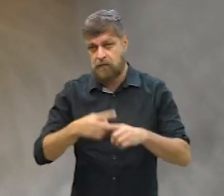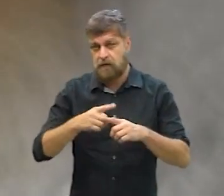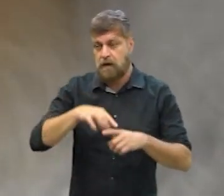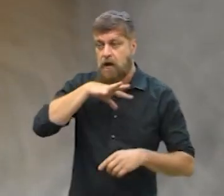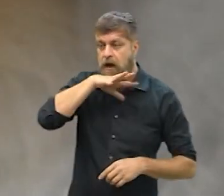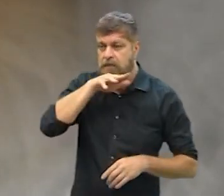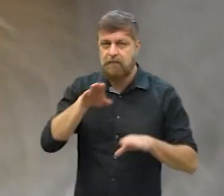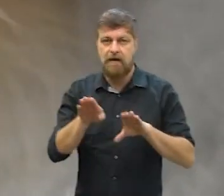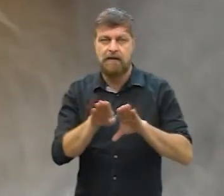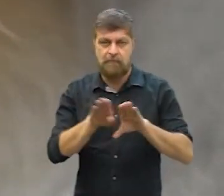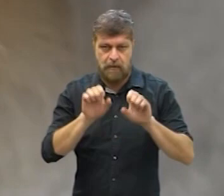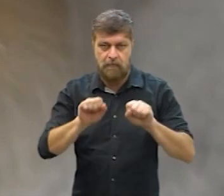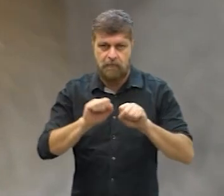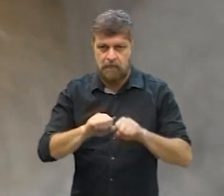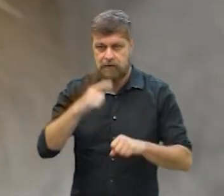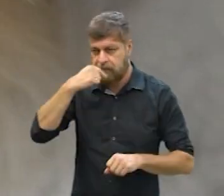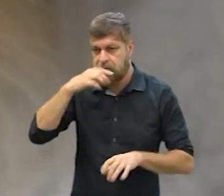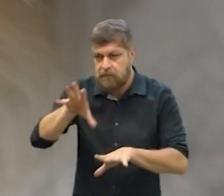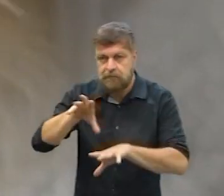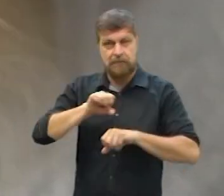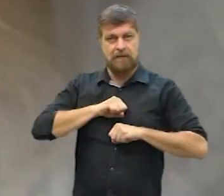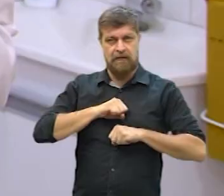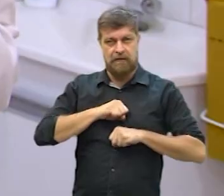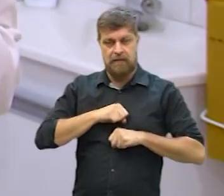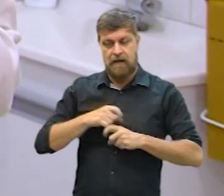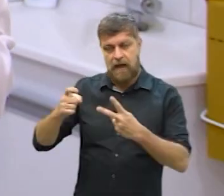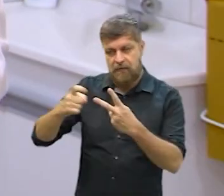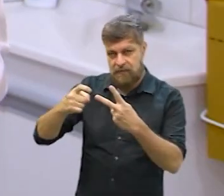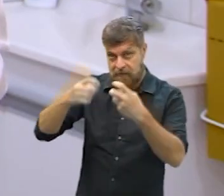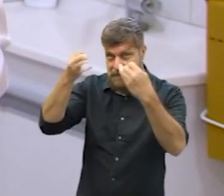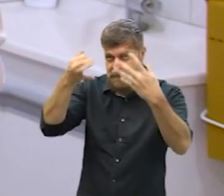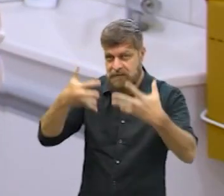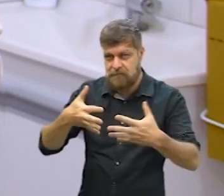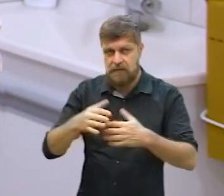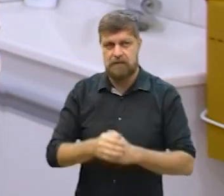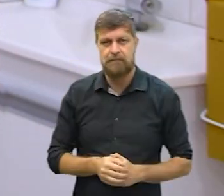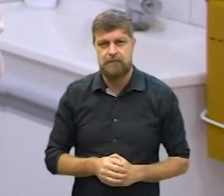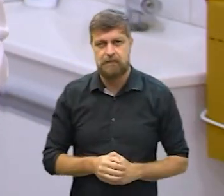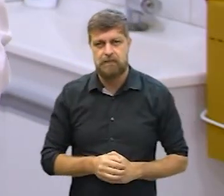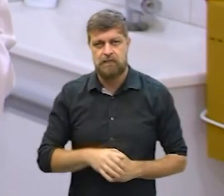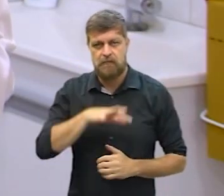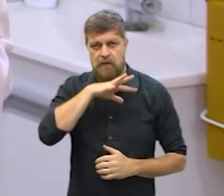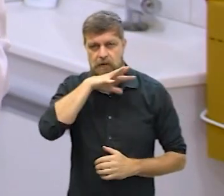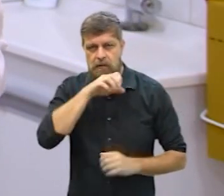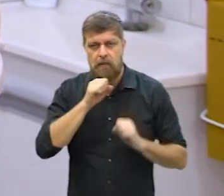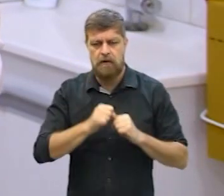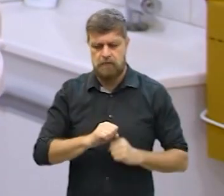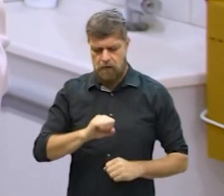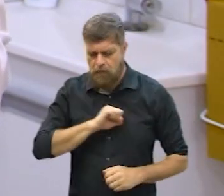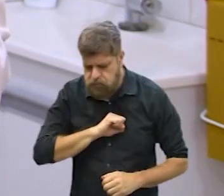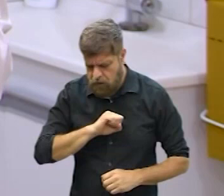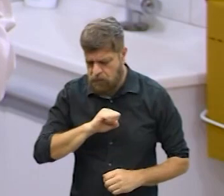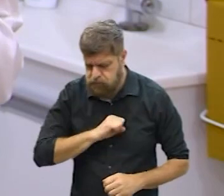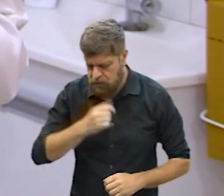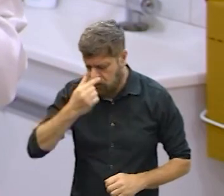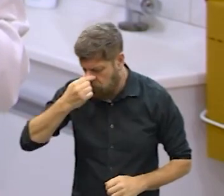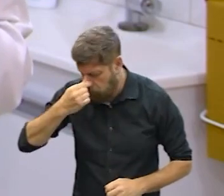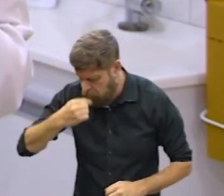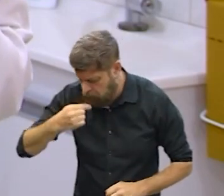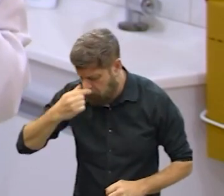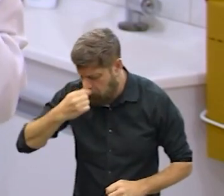Talvez. Afinal, os animais também podem pegar gripe. É o que explica esta veterinária. O animal pode apresentar